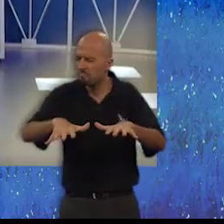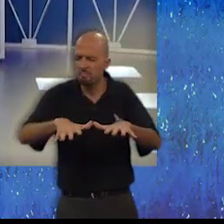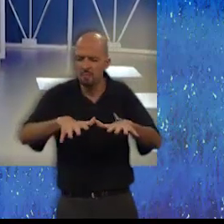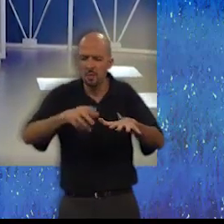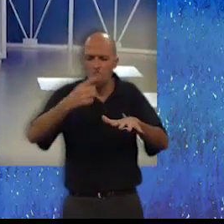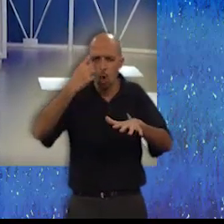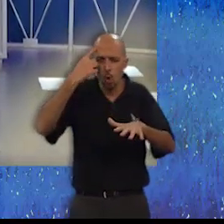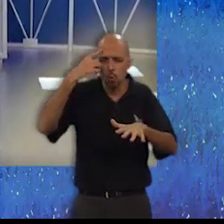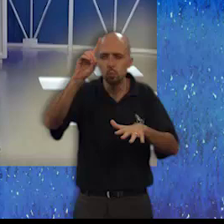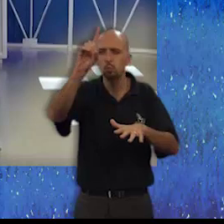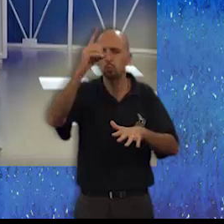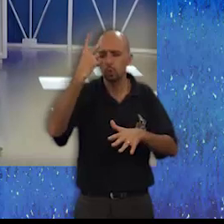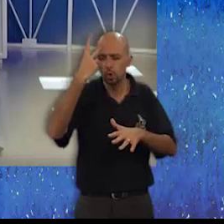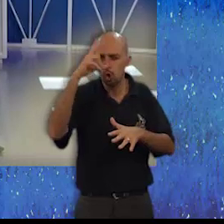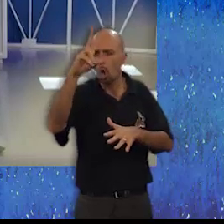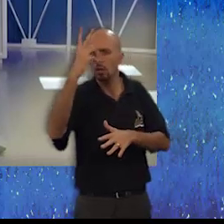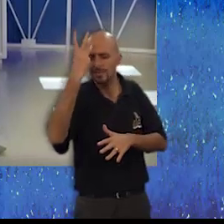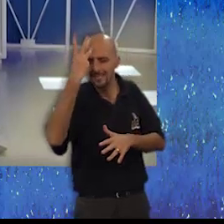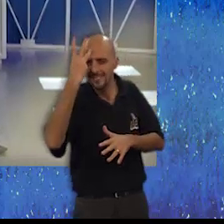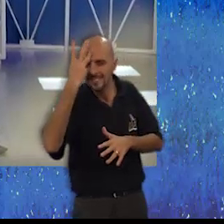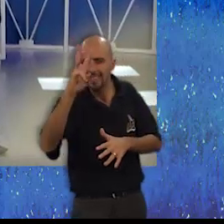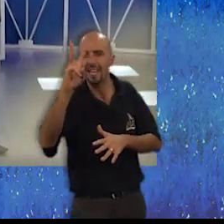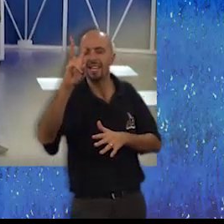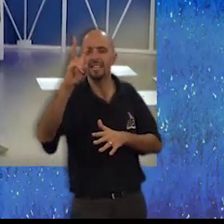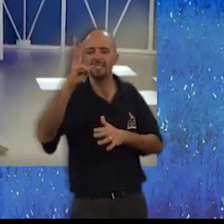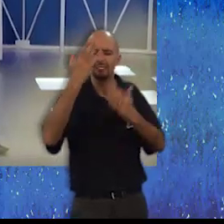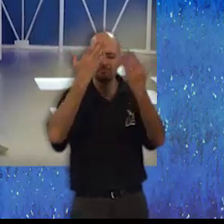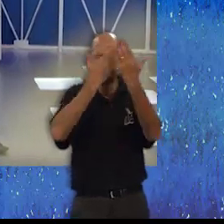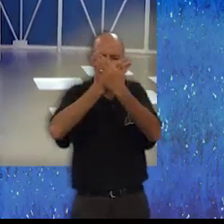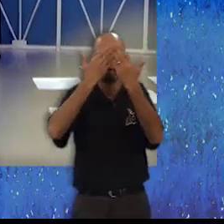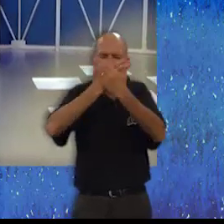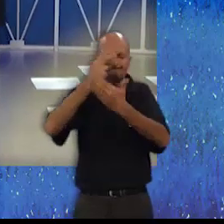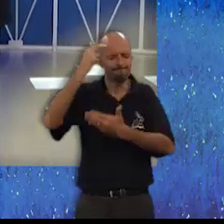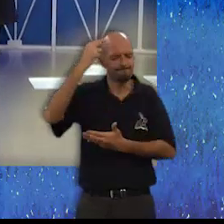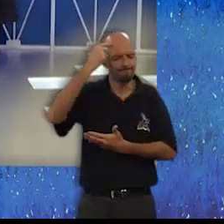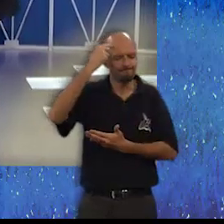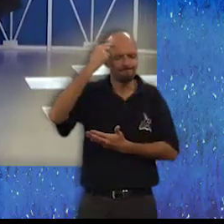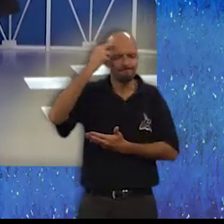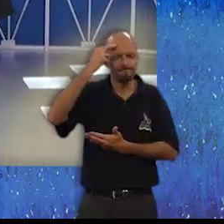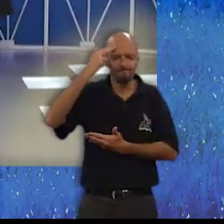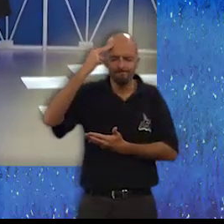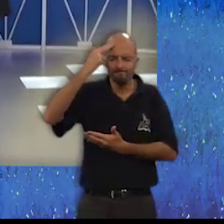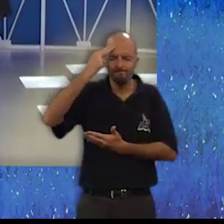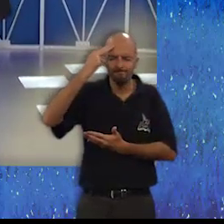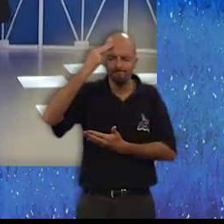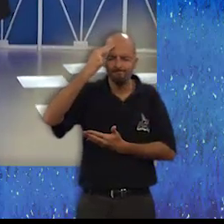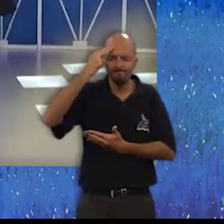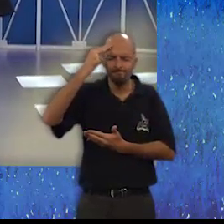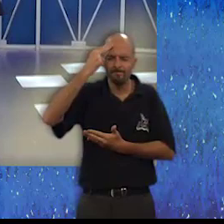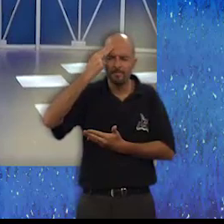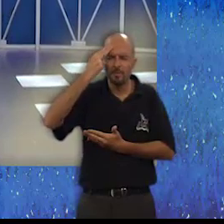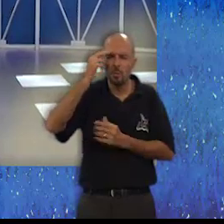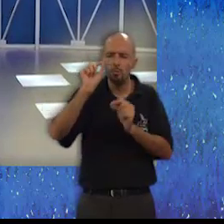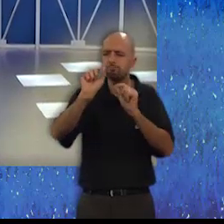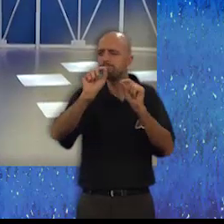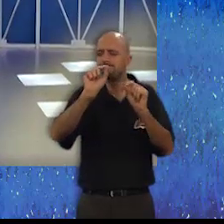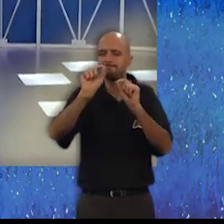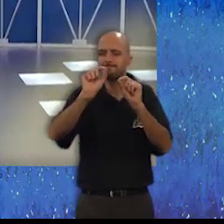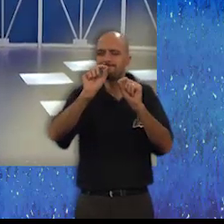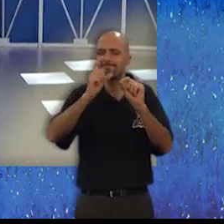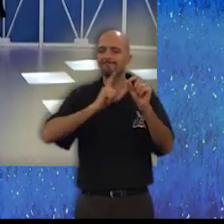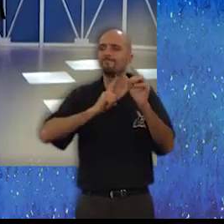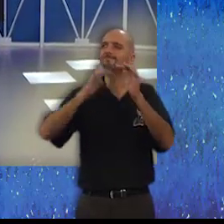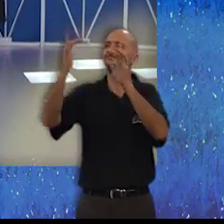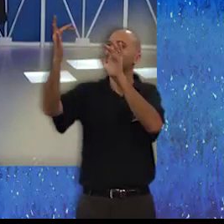pudesse então deixar de ver as coisas desse mundo e pudesse ter uma nova visão, uma nova experiência e